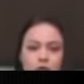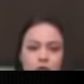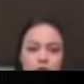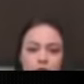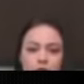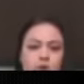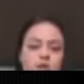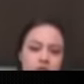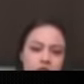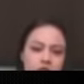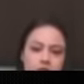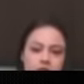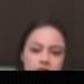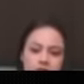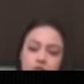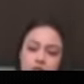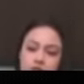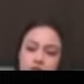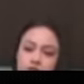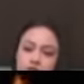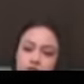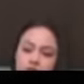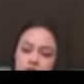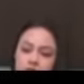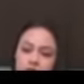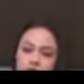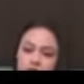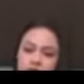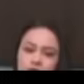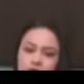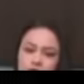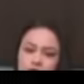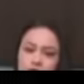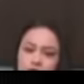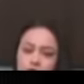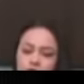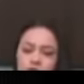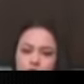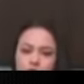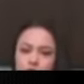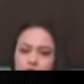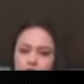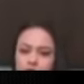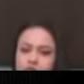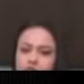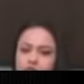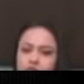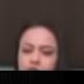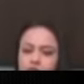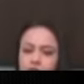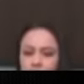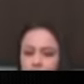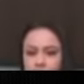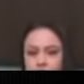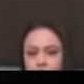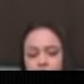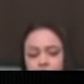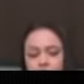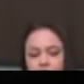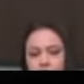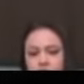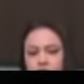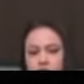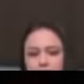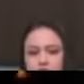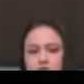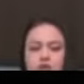relatora foi prudente parar na administração. Exato. Essa questão é importante a ser... Por isso que eu trouxe para ser discutido na